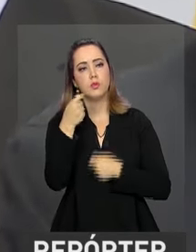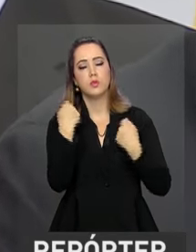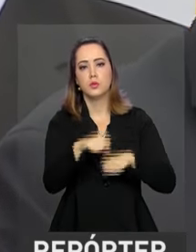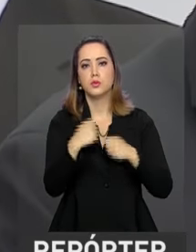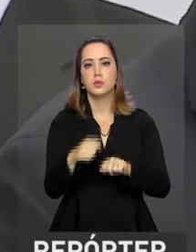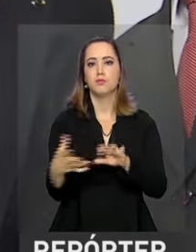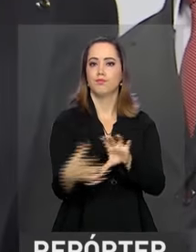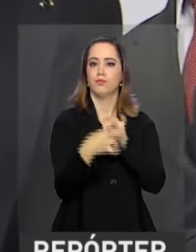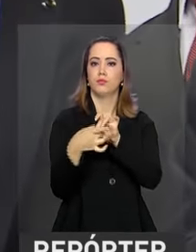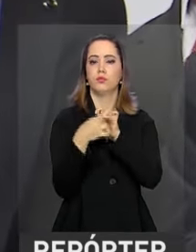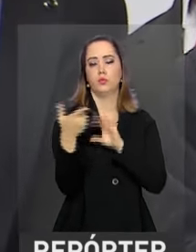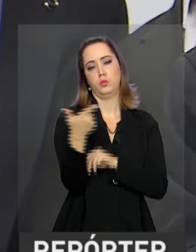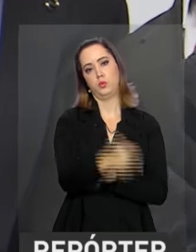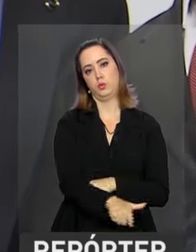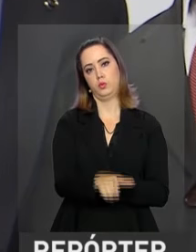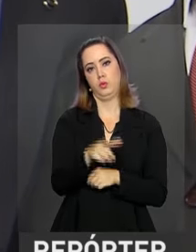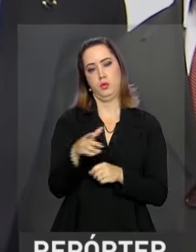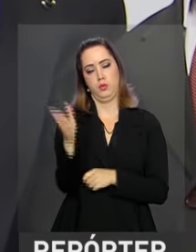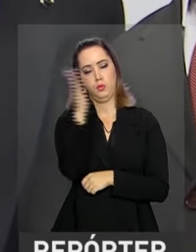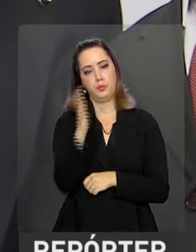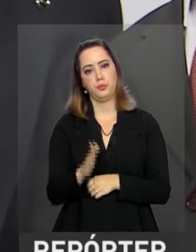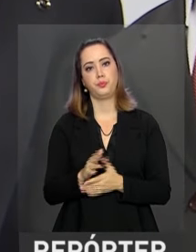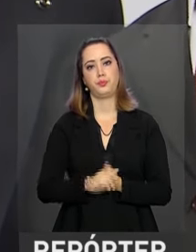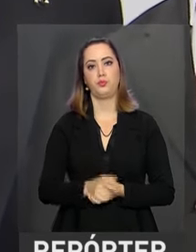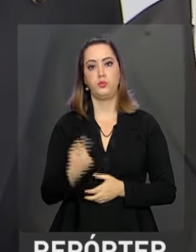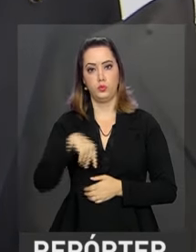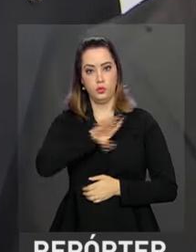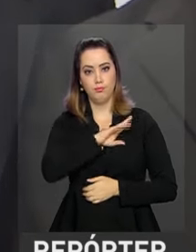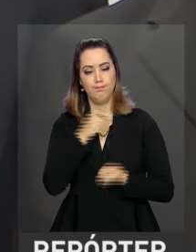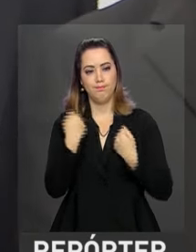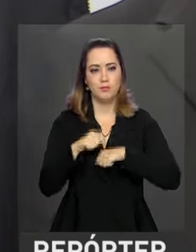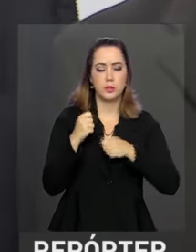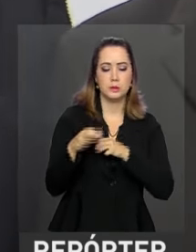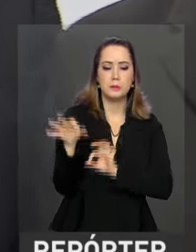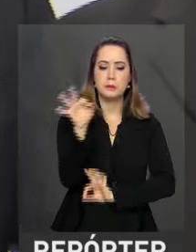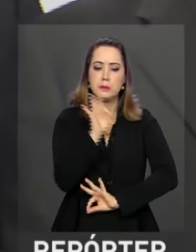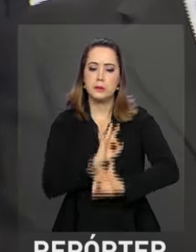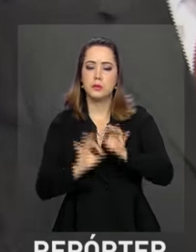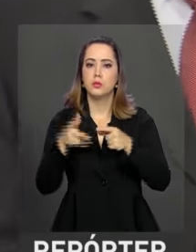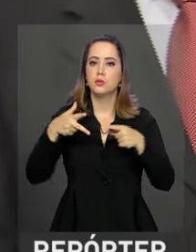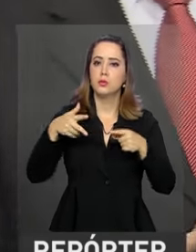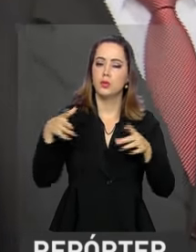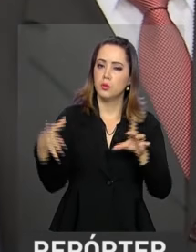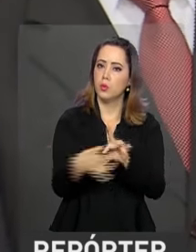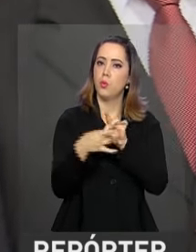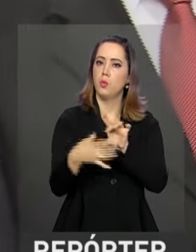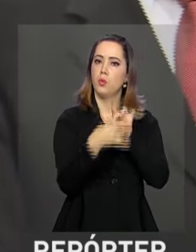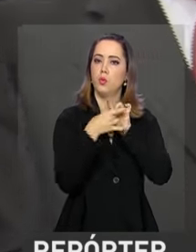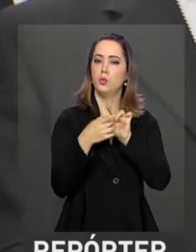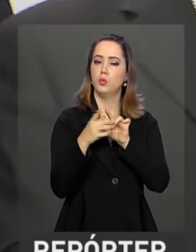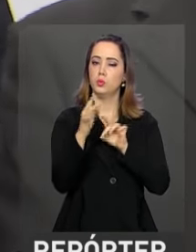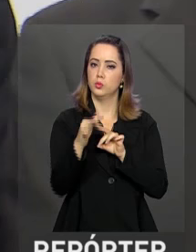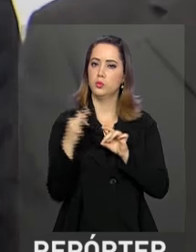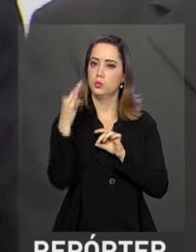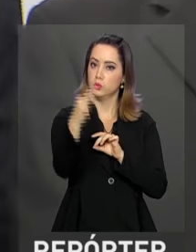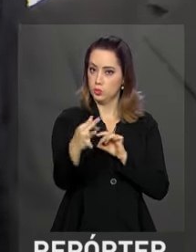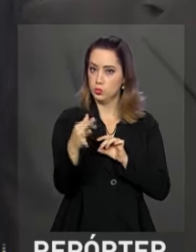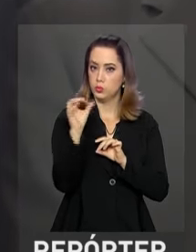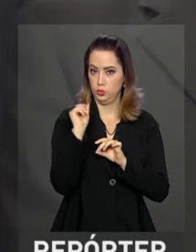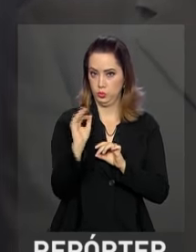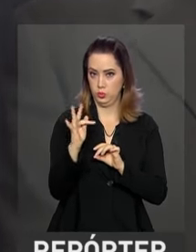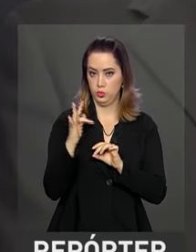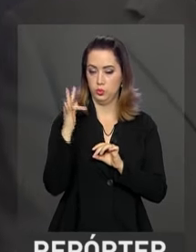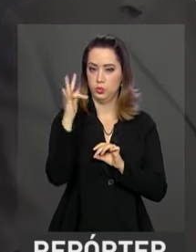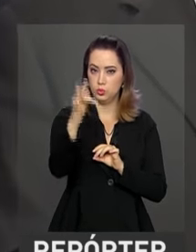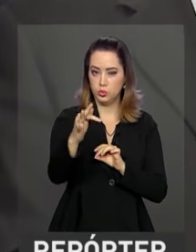Pacto Federativo. Nós precisamos fazer uma revisão do Pacto Federativo para que os senhores, quem sabe daqui, isso não é um processo, é um